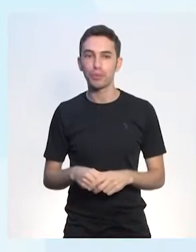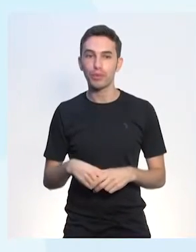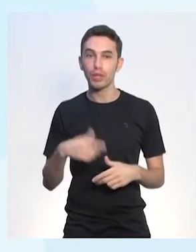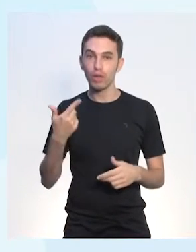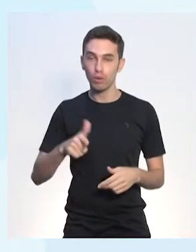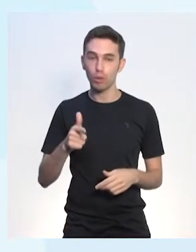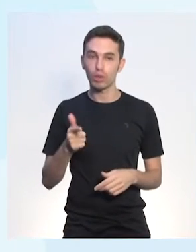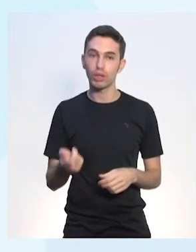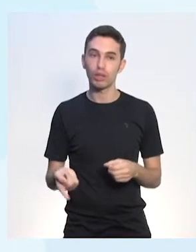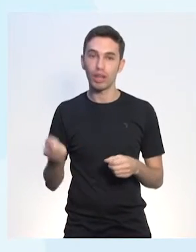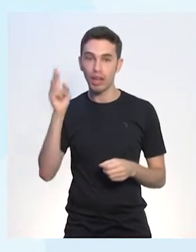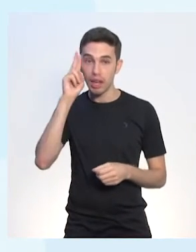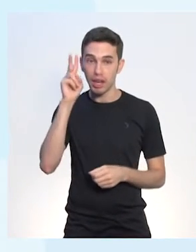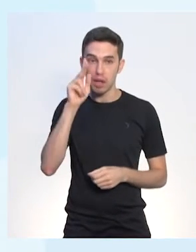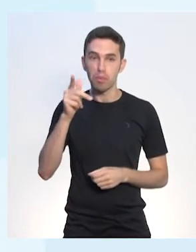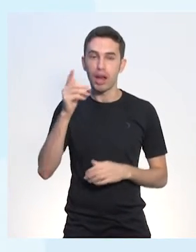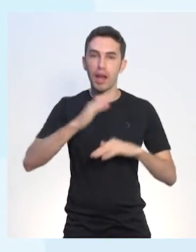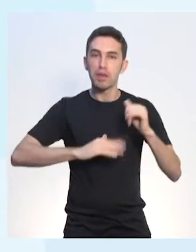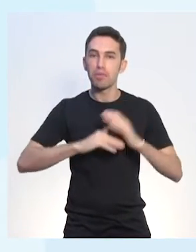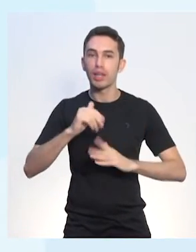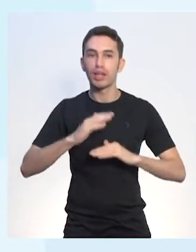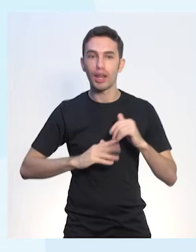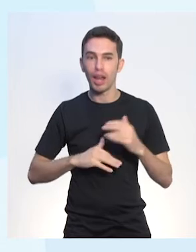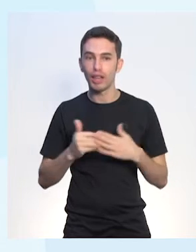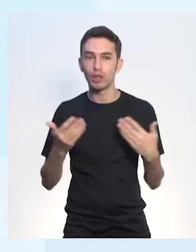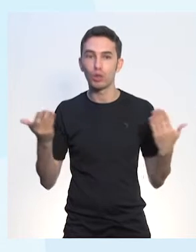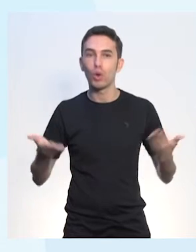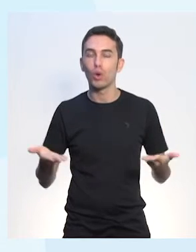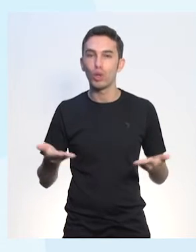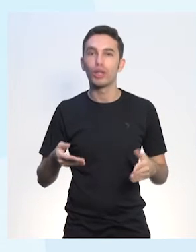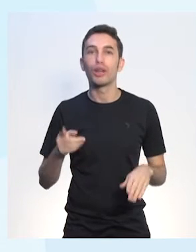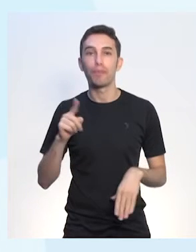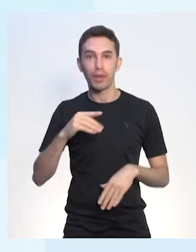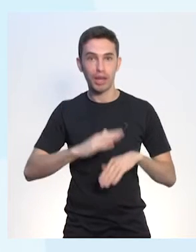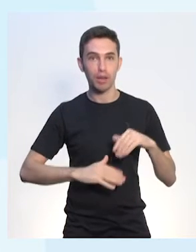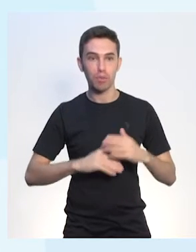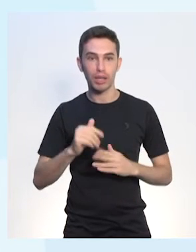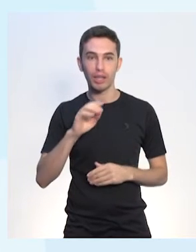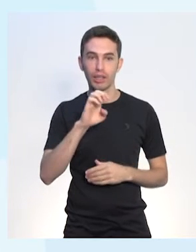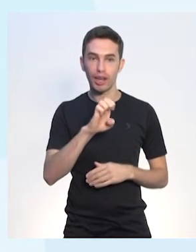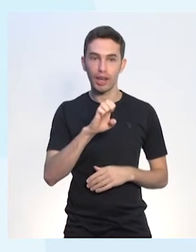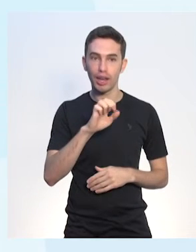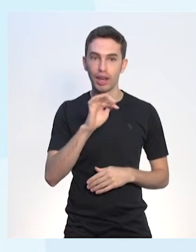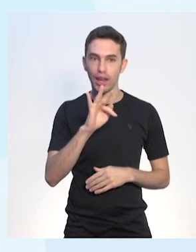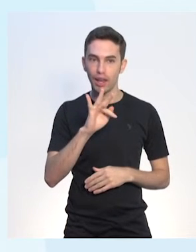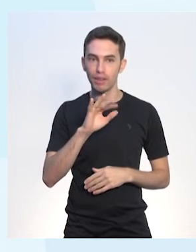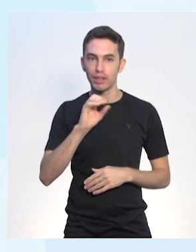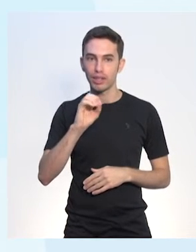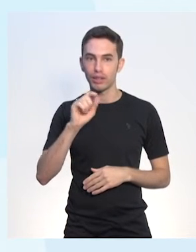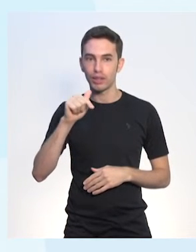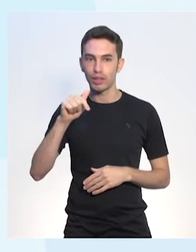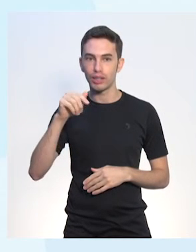a habilidade. Então, a habilidade que está sendo trabalhada é a EF